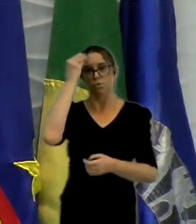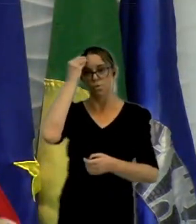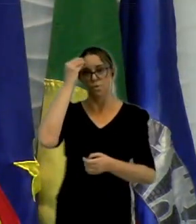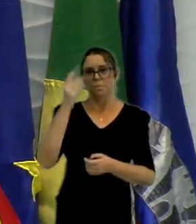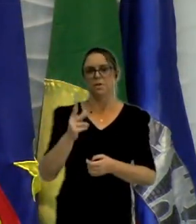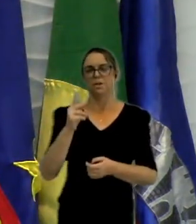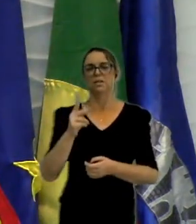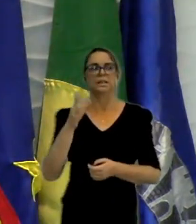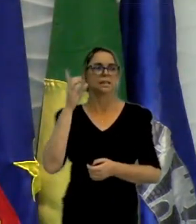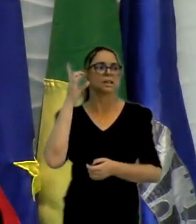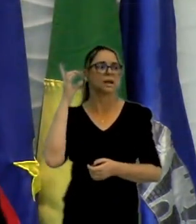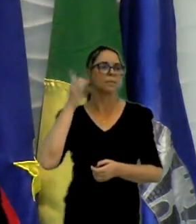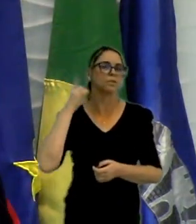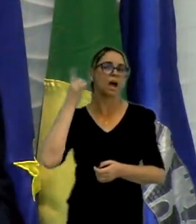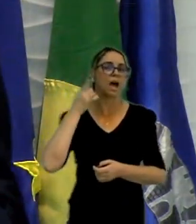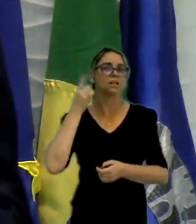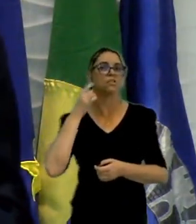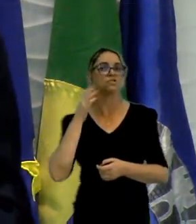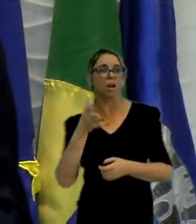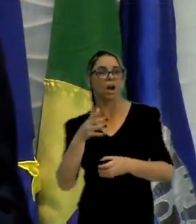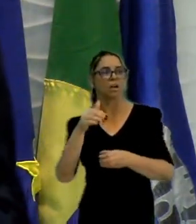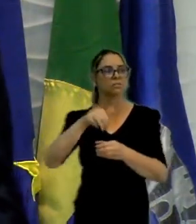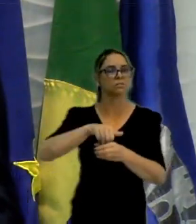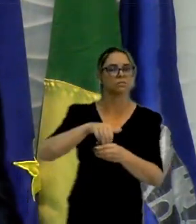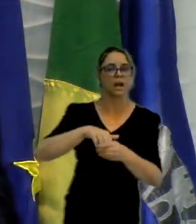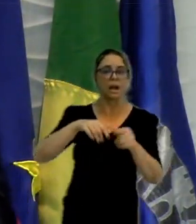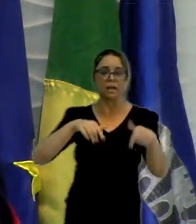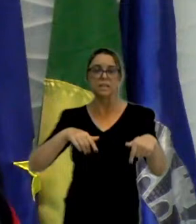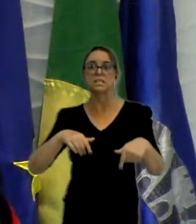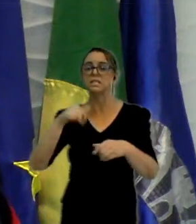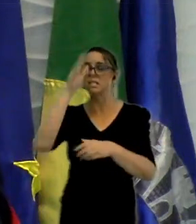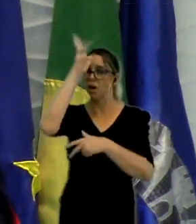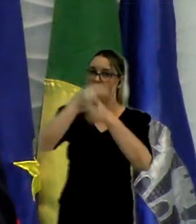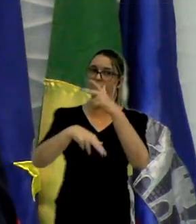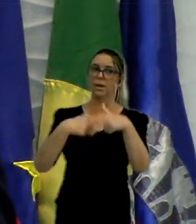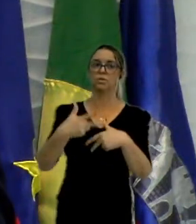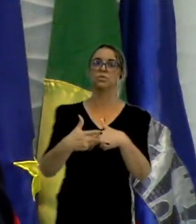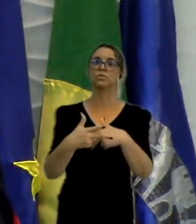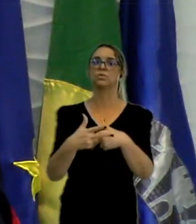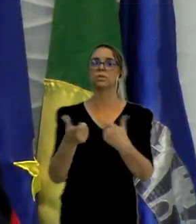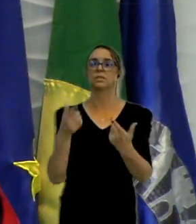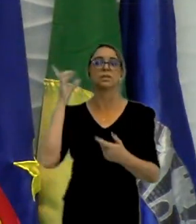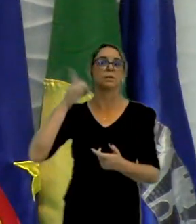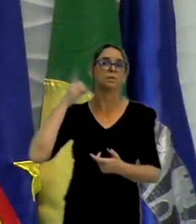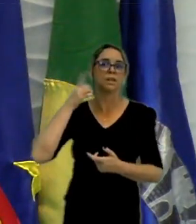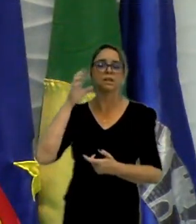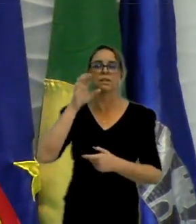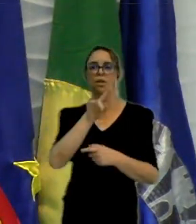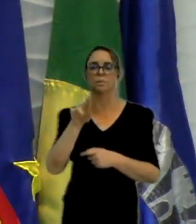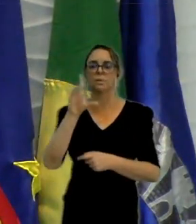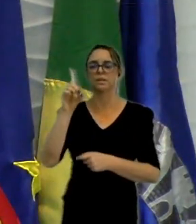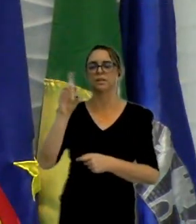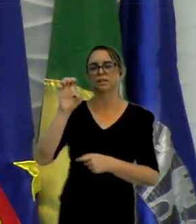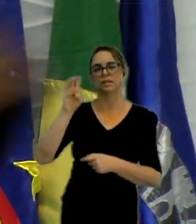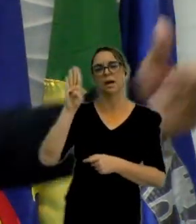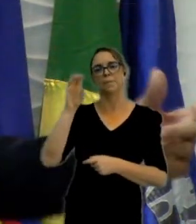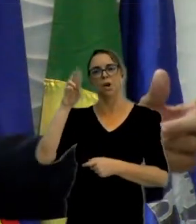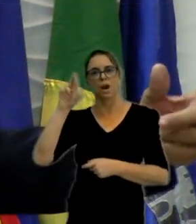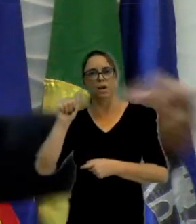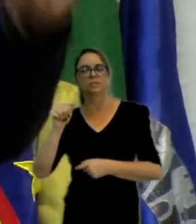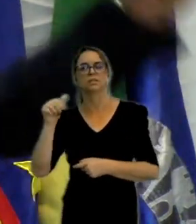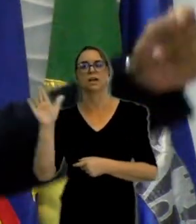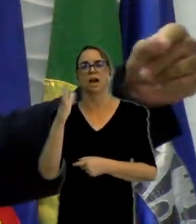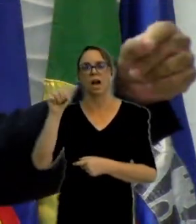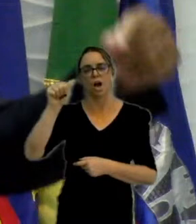dessa deputada que foi eleita aqui em São Bento Una, a deputada Débora Almeida. Eu